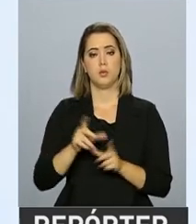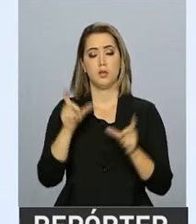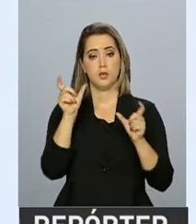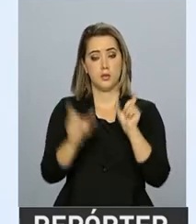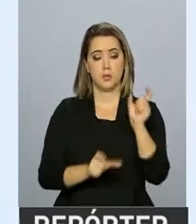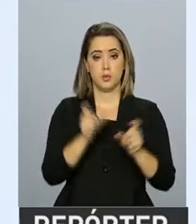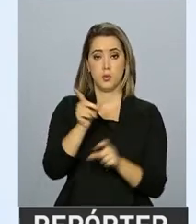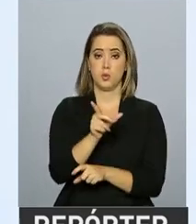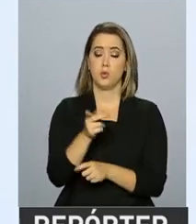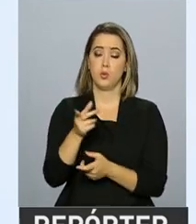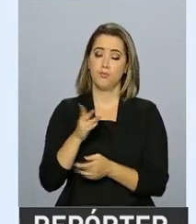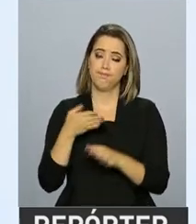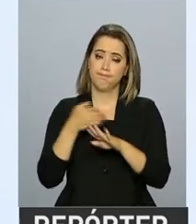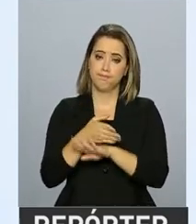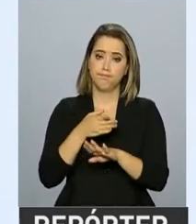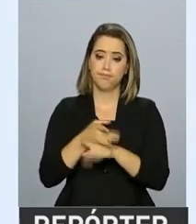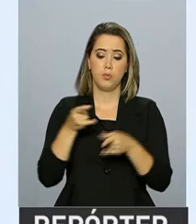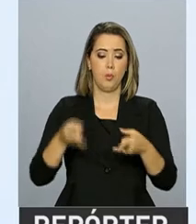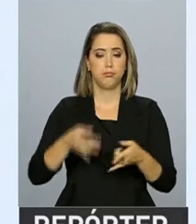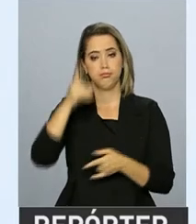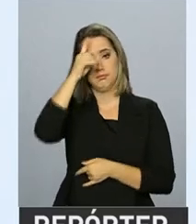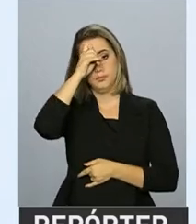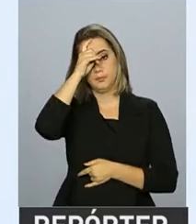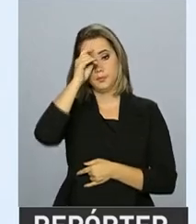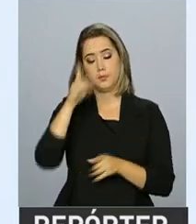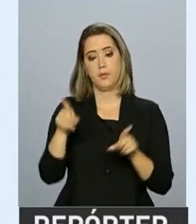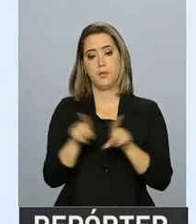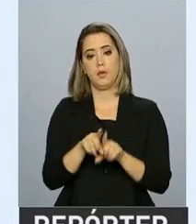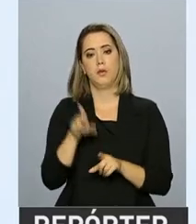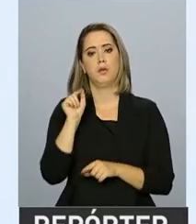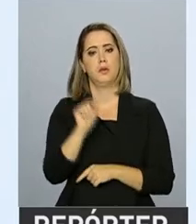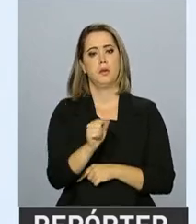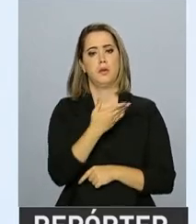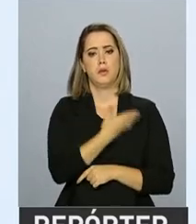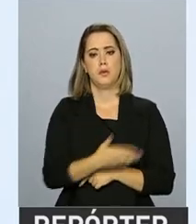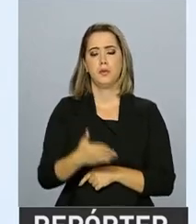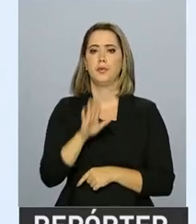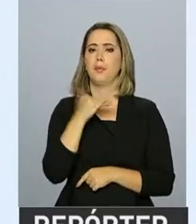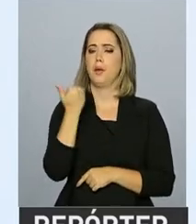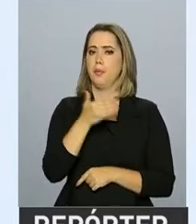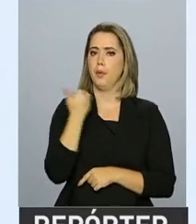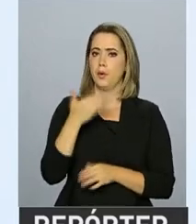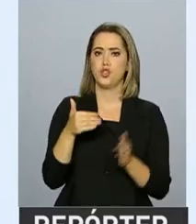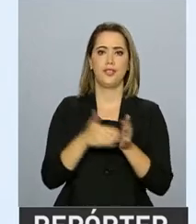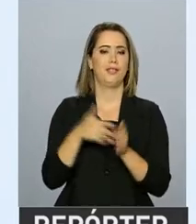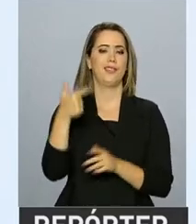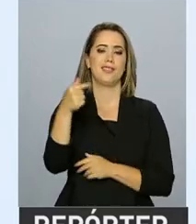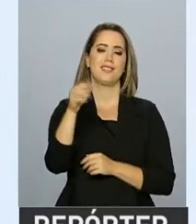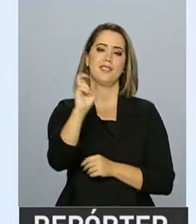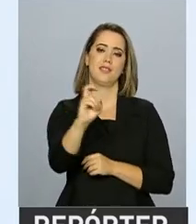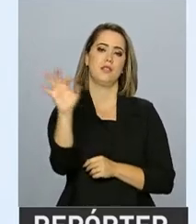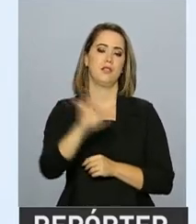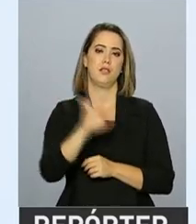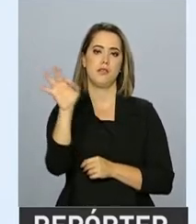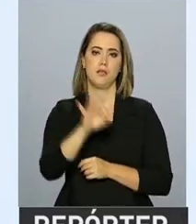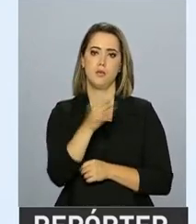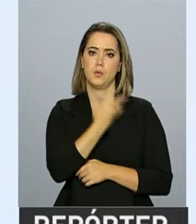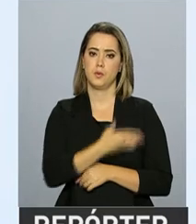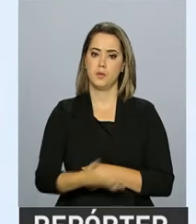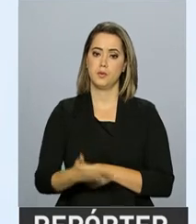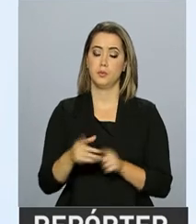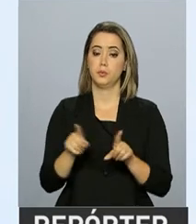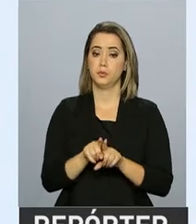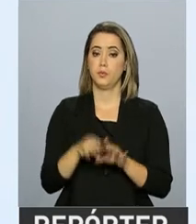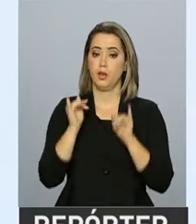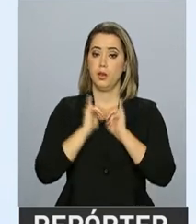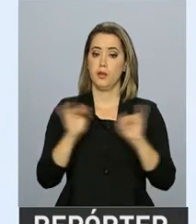por pneumonias e de 39 a 75 por cento a mortalidade por complicações da influenza